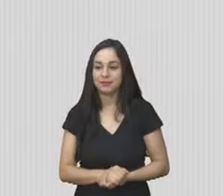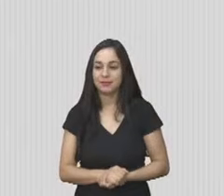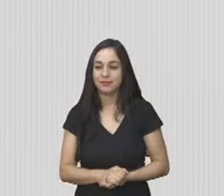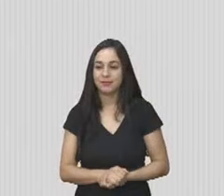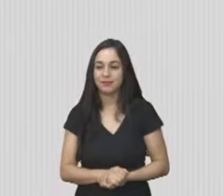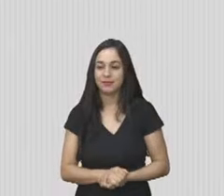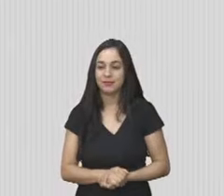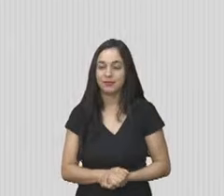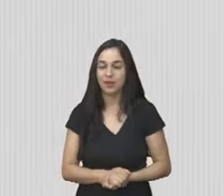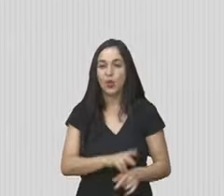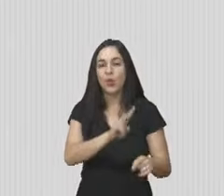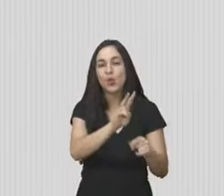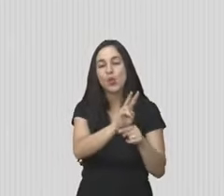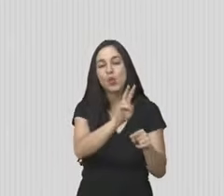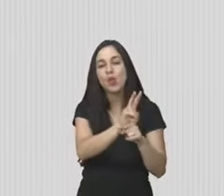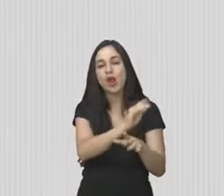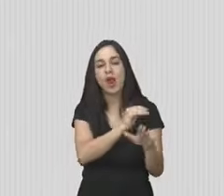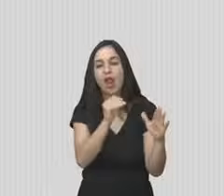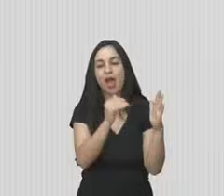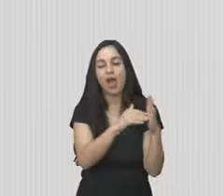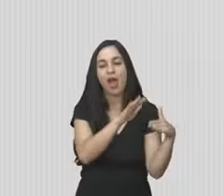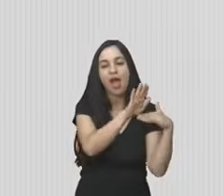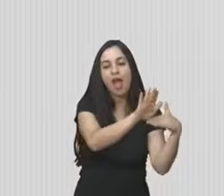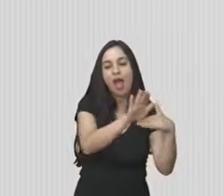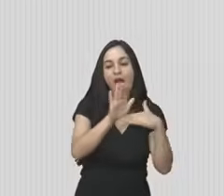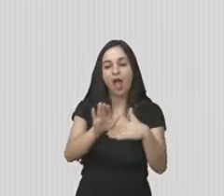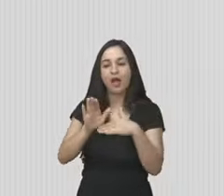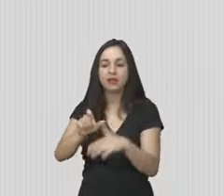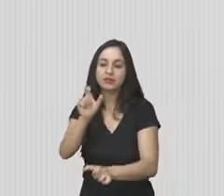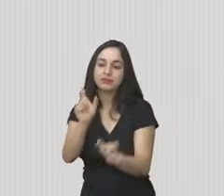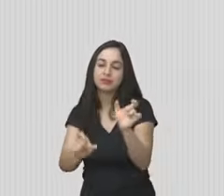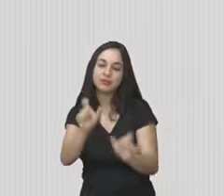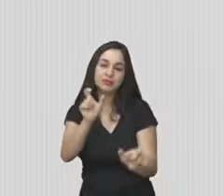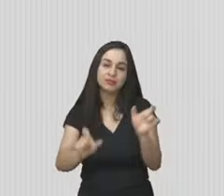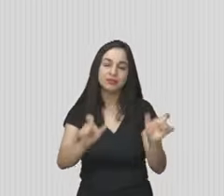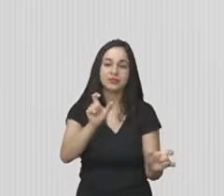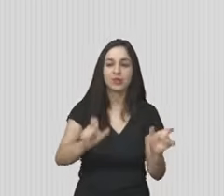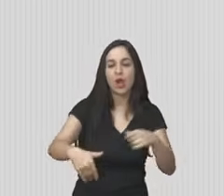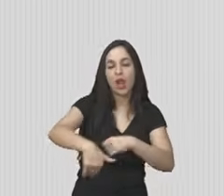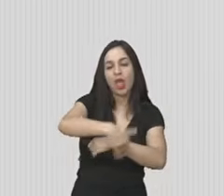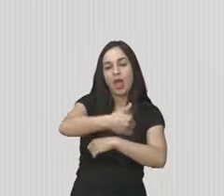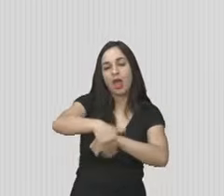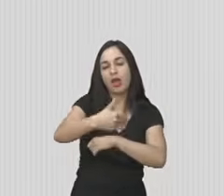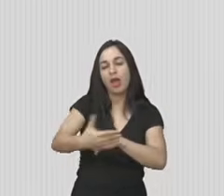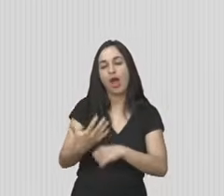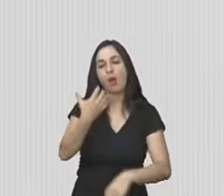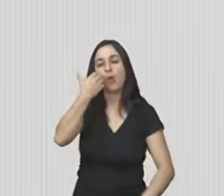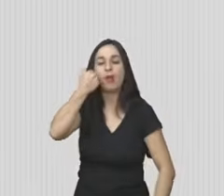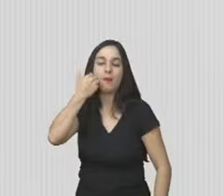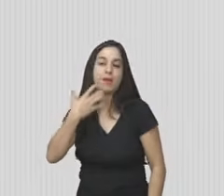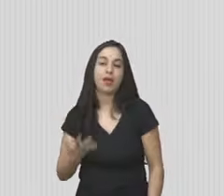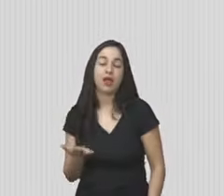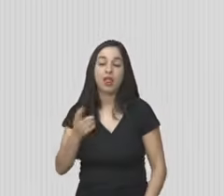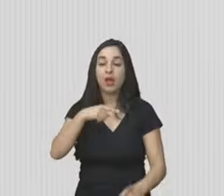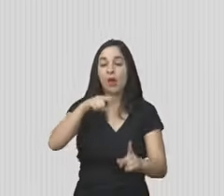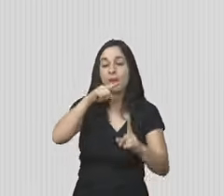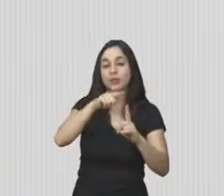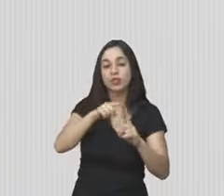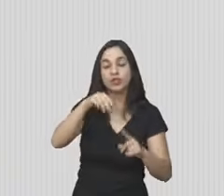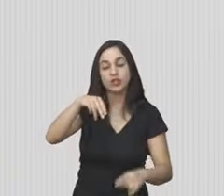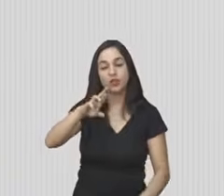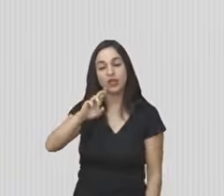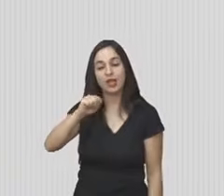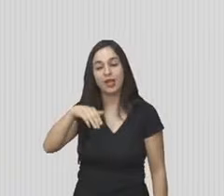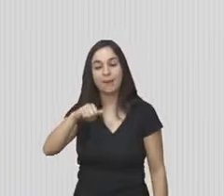Do cuidado global ao resgate nas ruas, do resgate ao acolhimento. A missão da Remar é uma